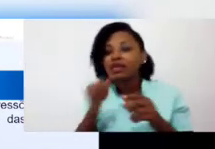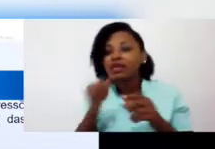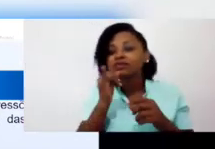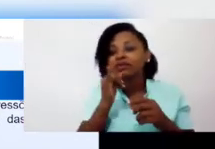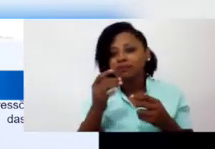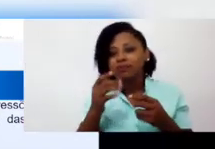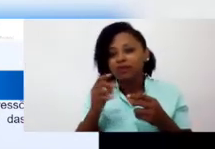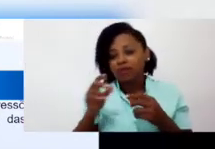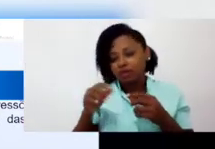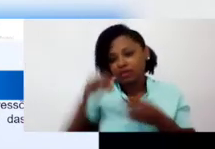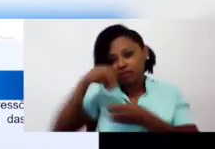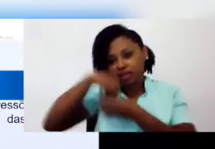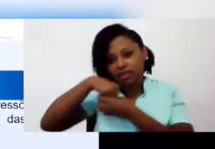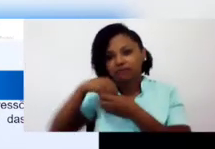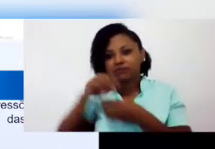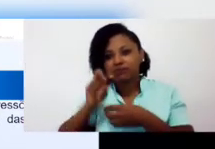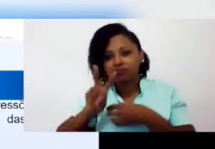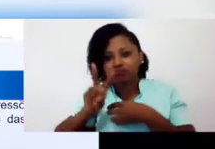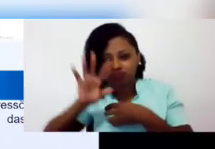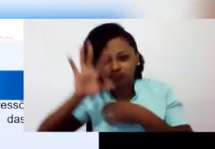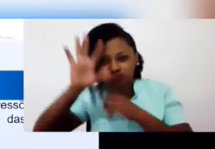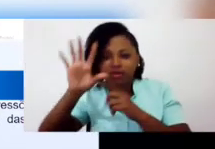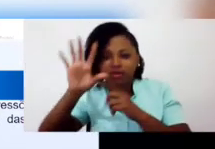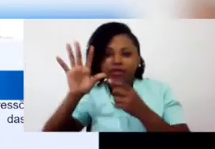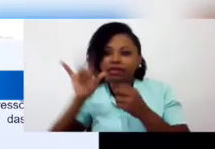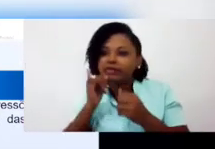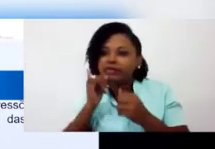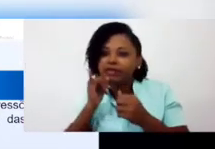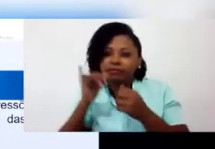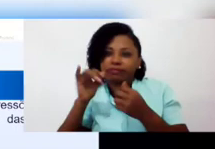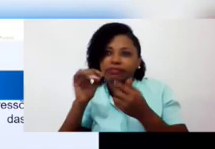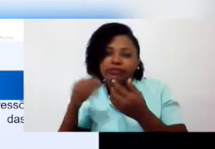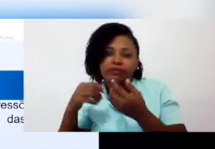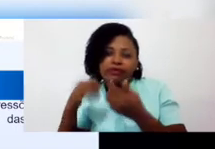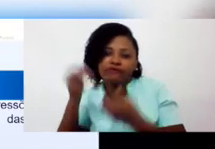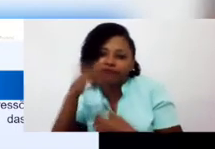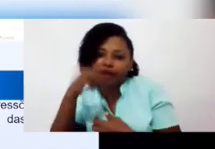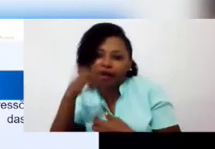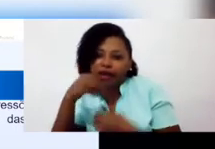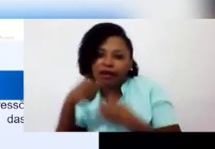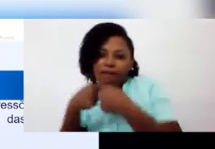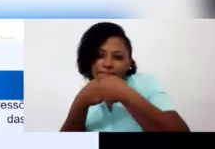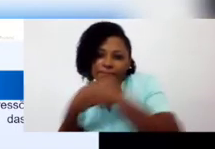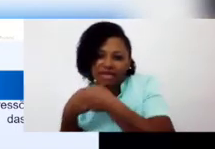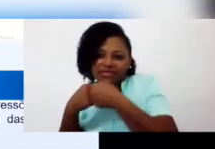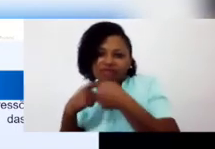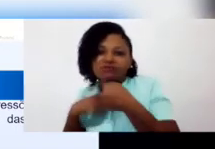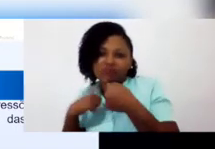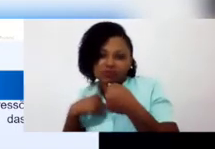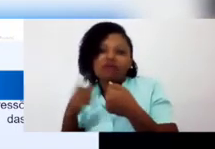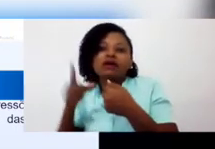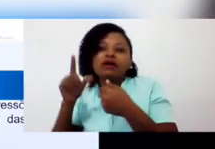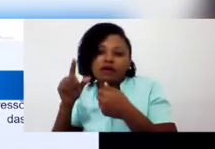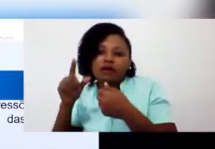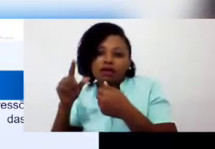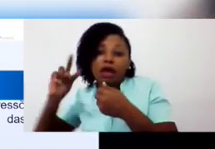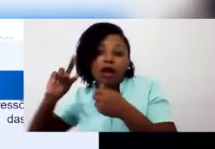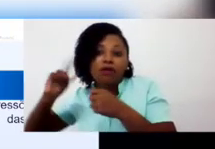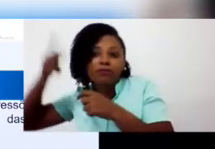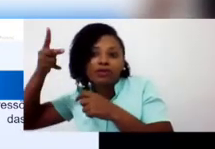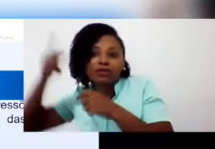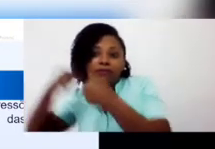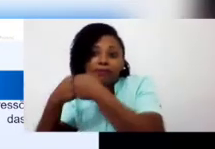acontece também o contrário, é que quando se a interação entre as moléculas é menos intensa, é mais fraca, né, sua